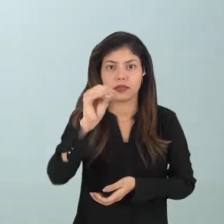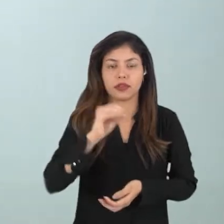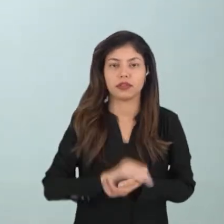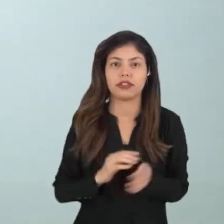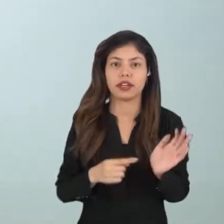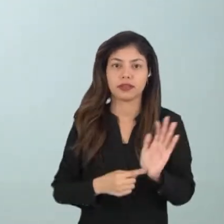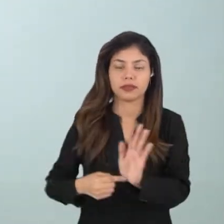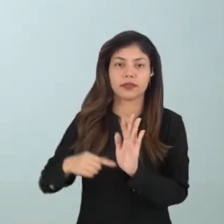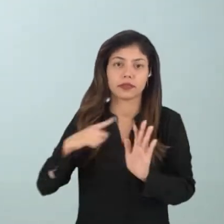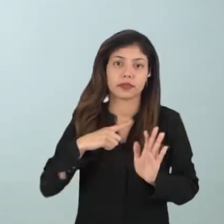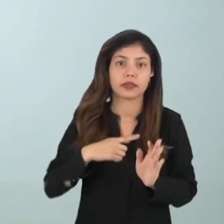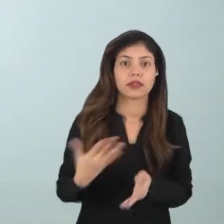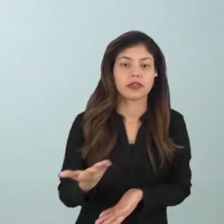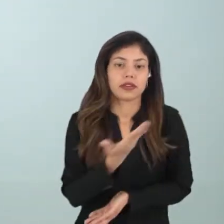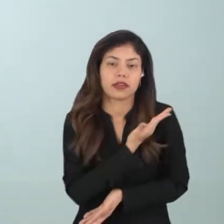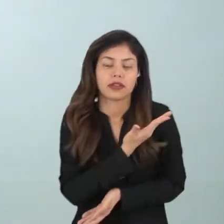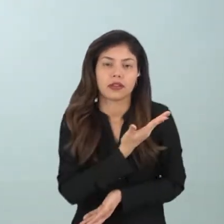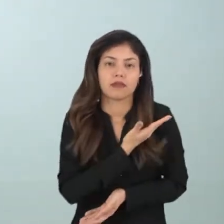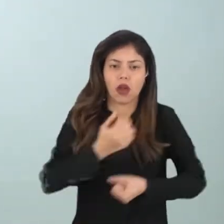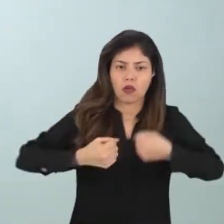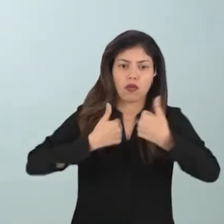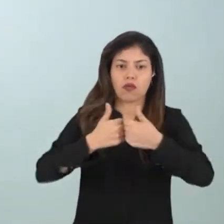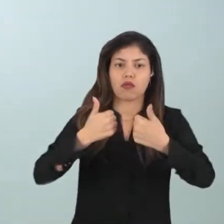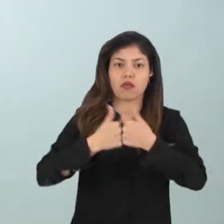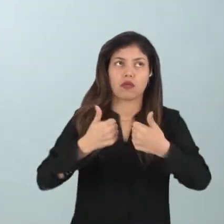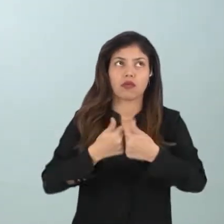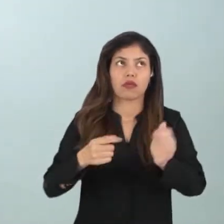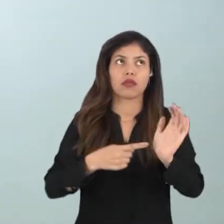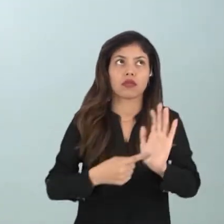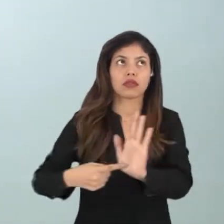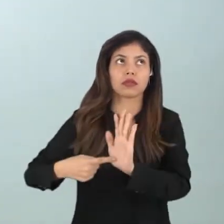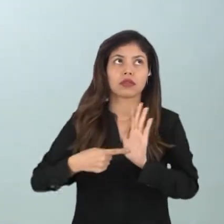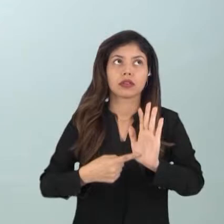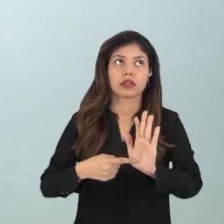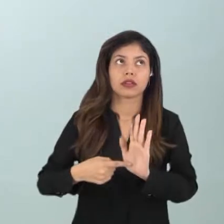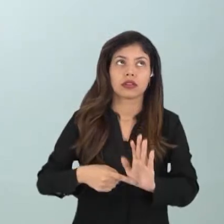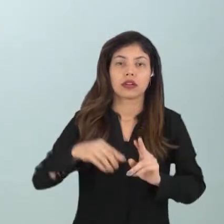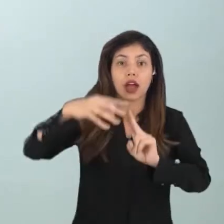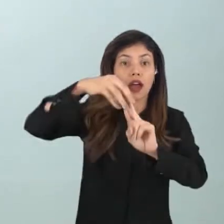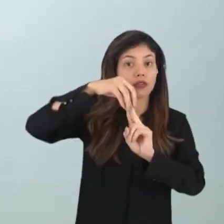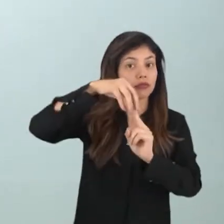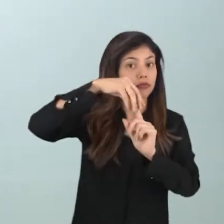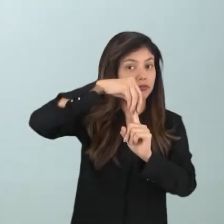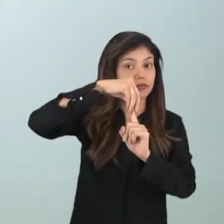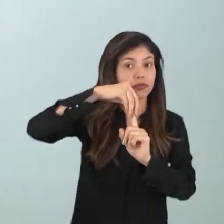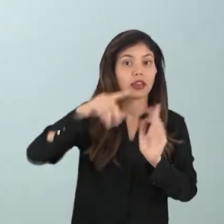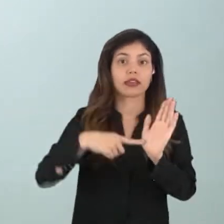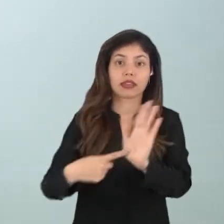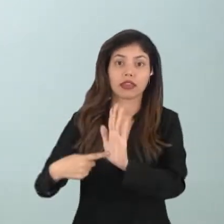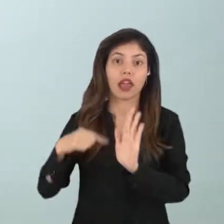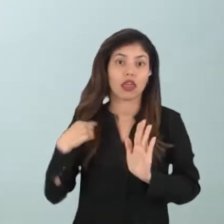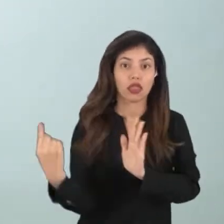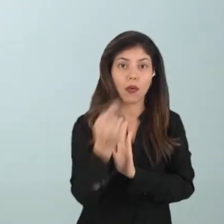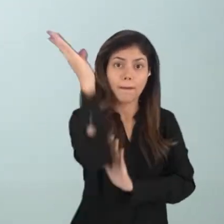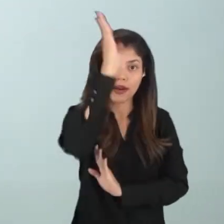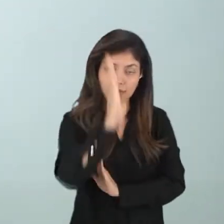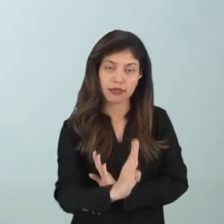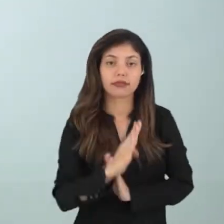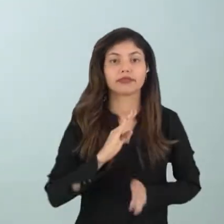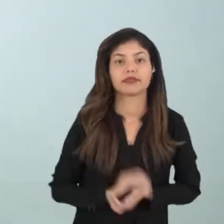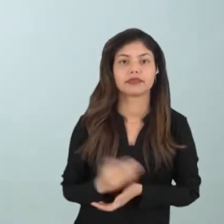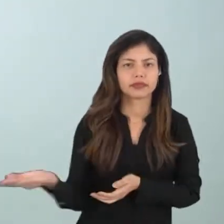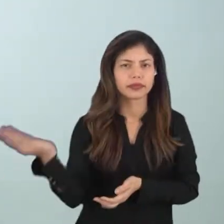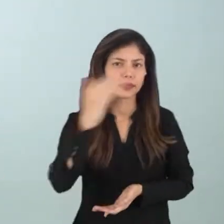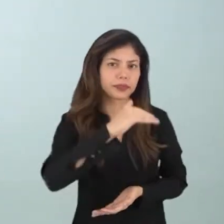parente, ou até mesmo o ônibus. Mas queremos dar uma ideia geral de quais os meios de transporte que temos no Brasil. Então